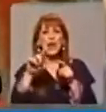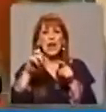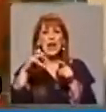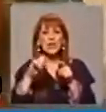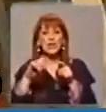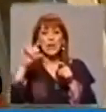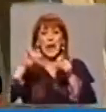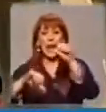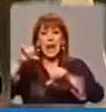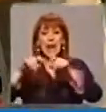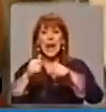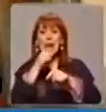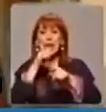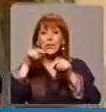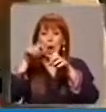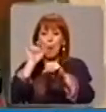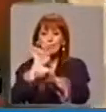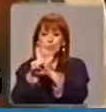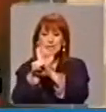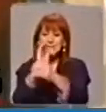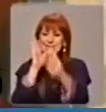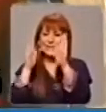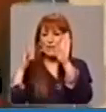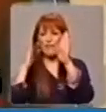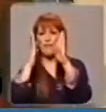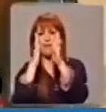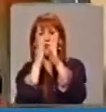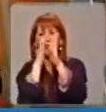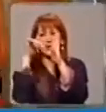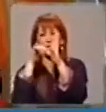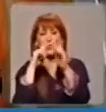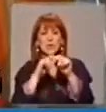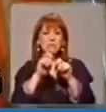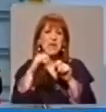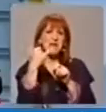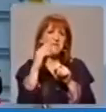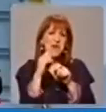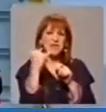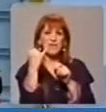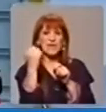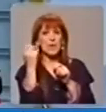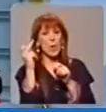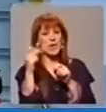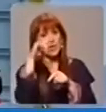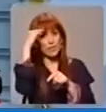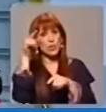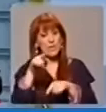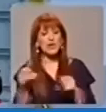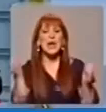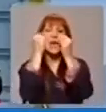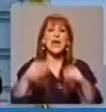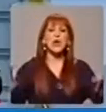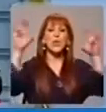líquido, encapsulado, ensanduichado entre estas duas placas de vidro durante 20 ou 25 anos. Esta é a grande inovação,